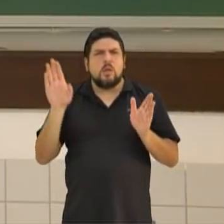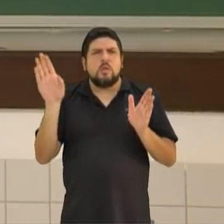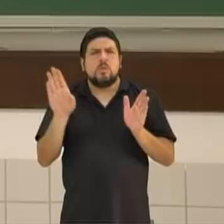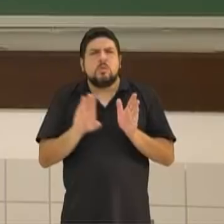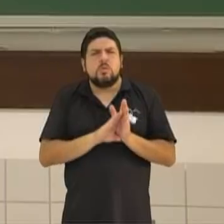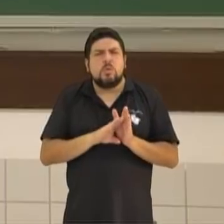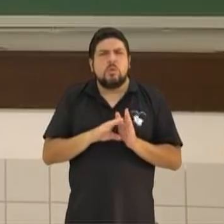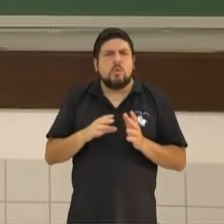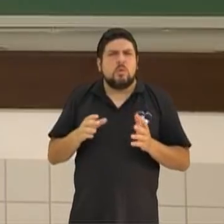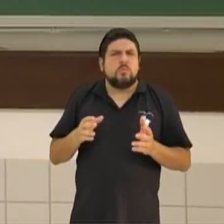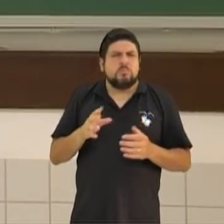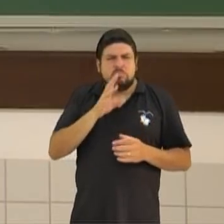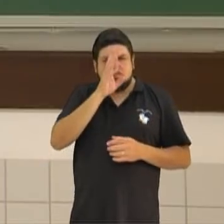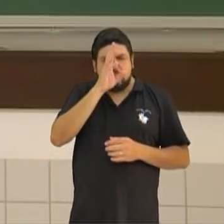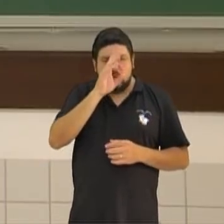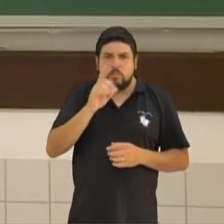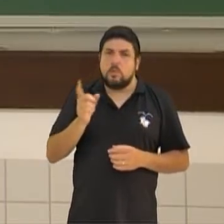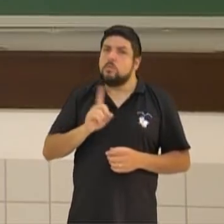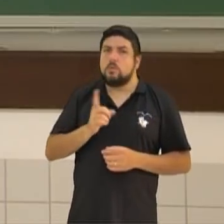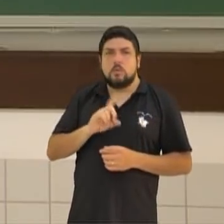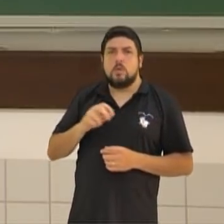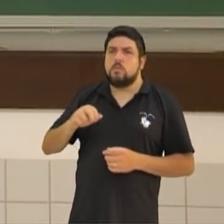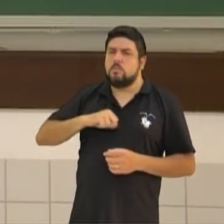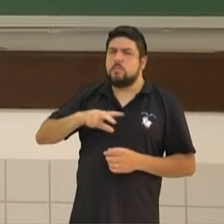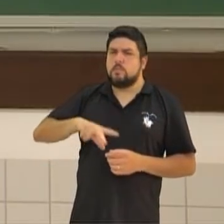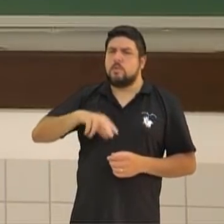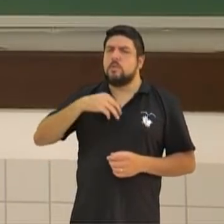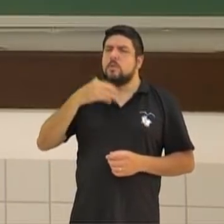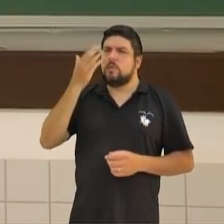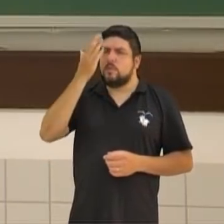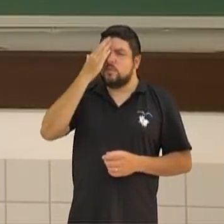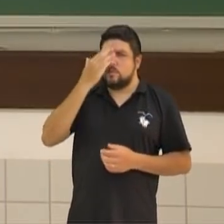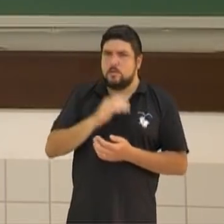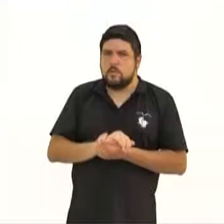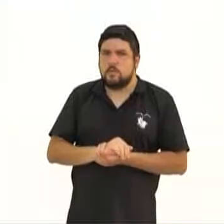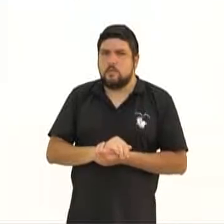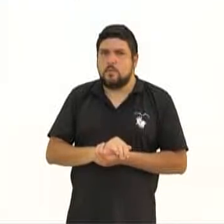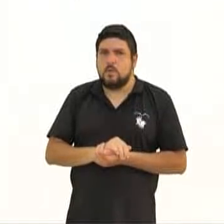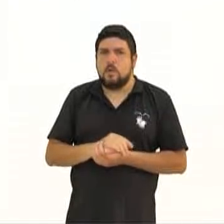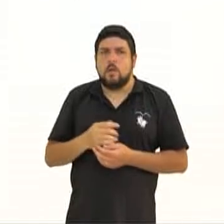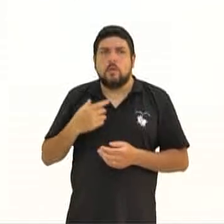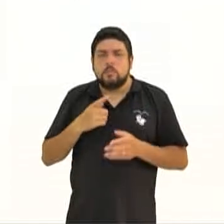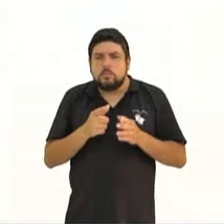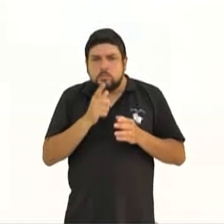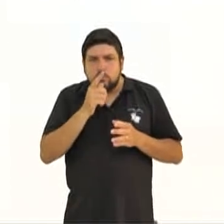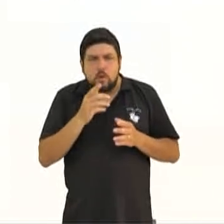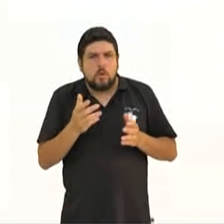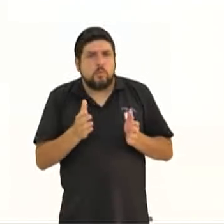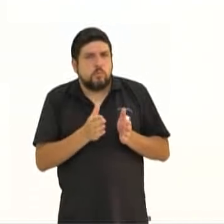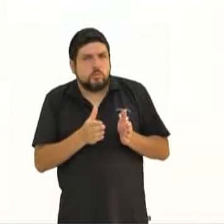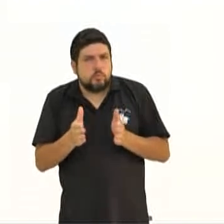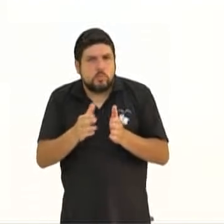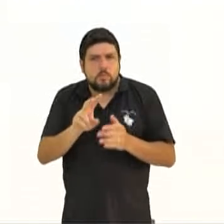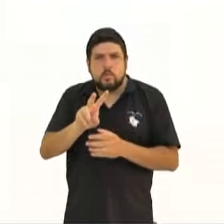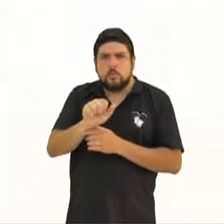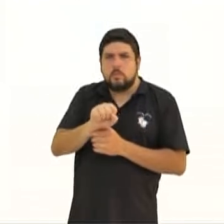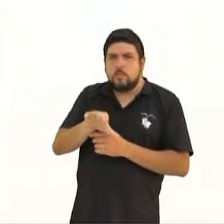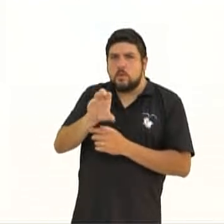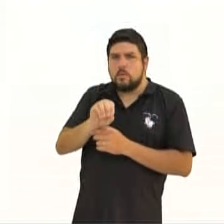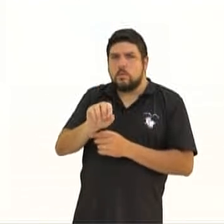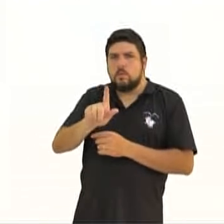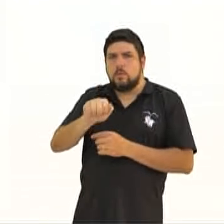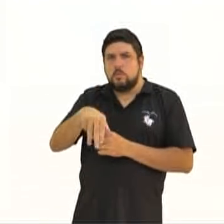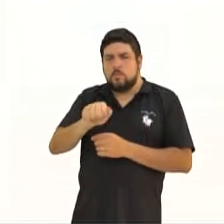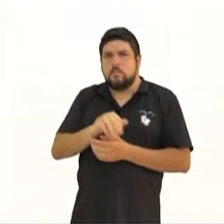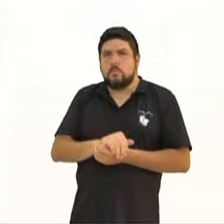muito espertos. Ele seguiu o caminho de Pedro Álvares, de Vasco da Gama. E na própria carta que o rei de Portugal